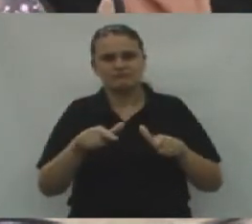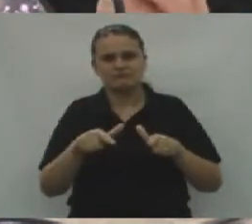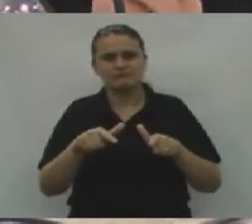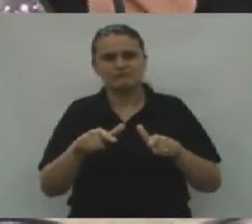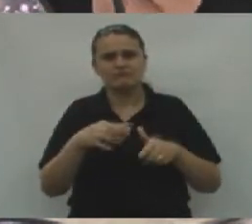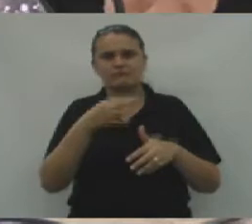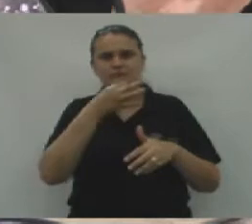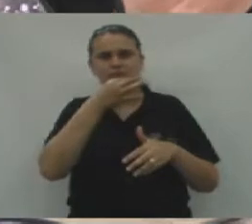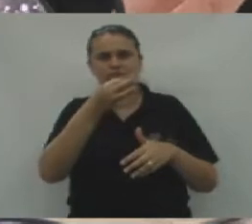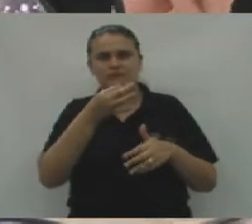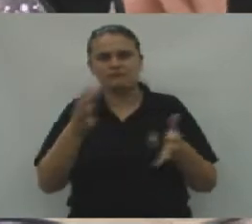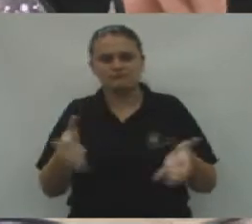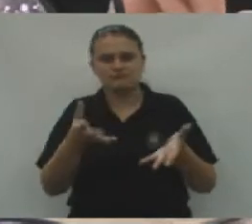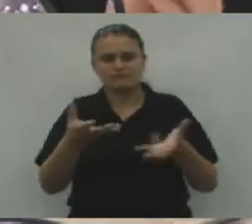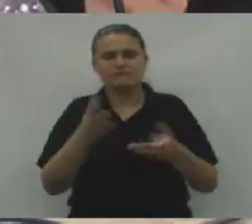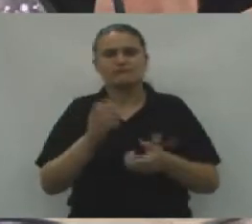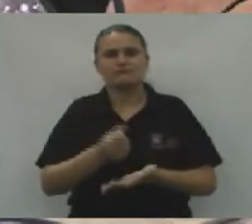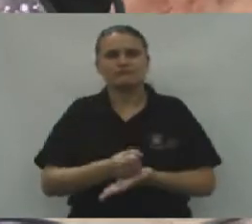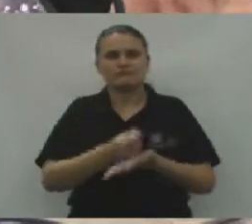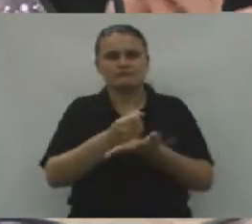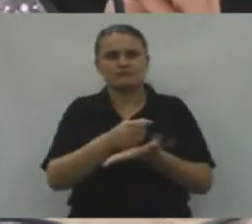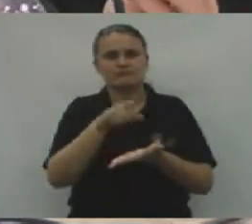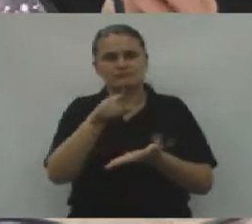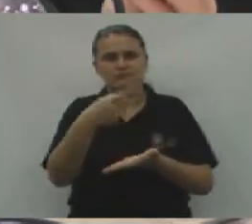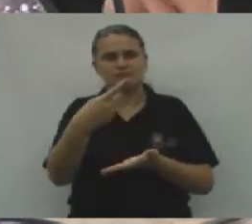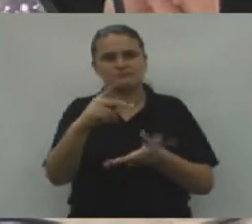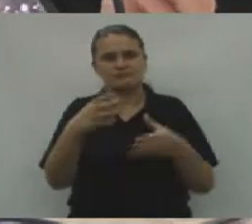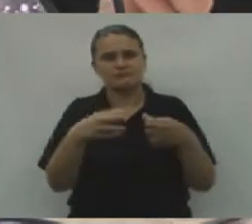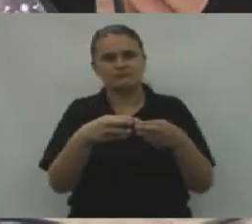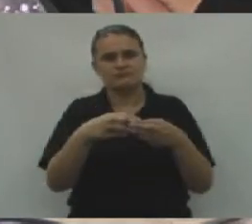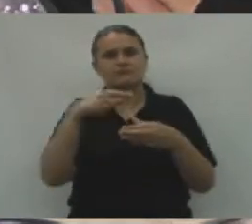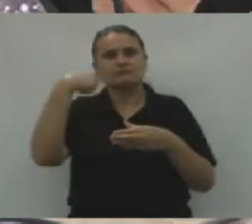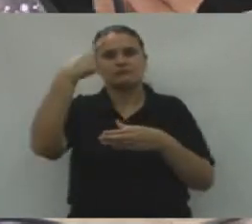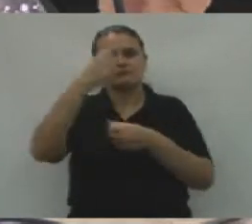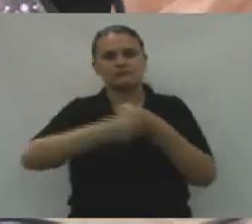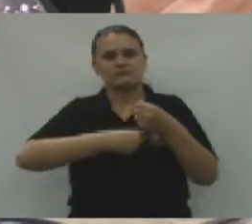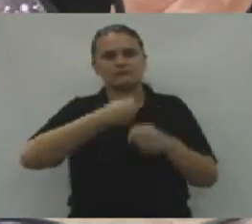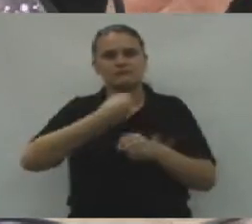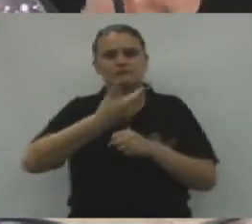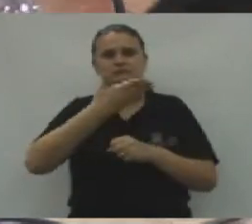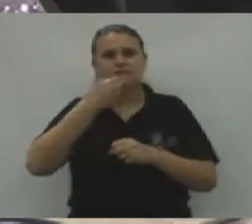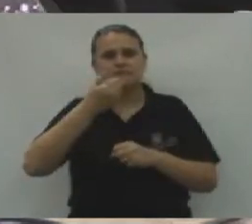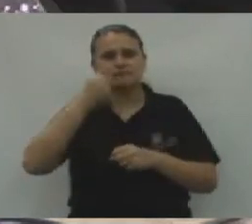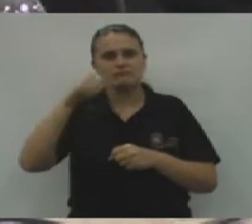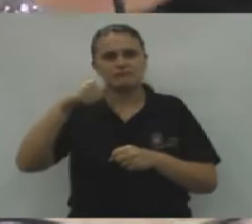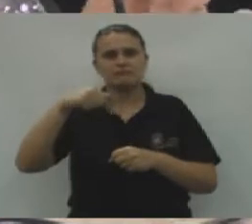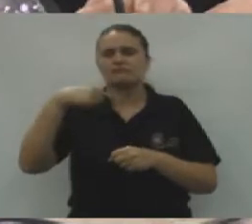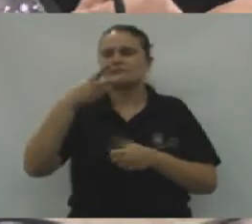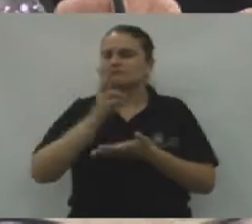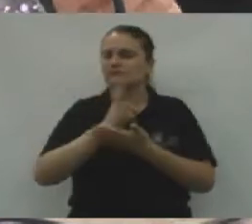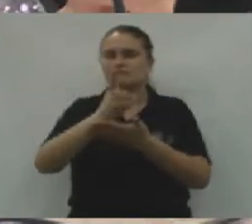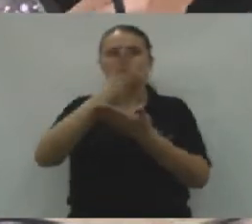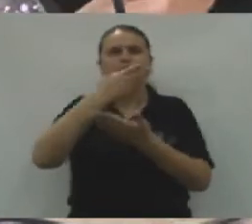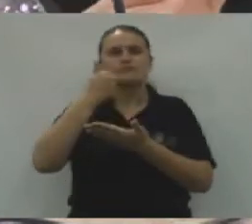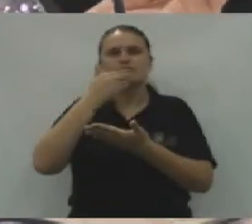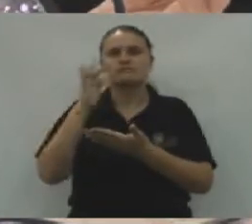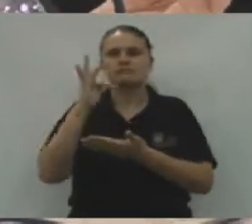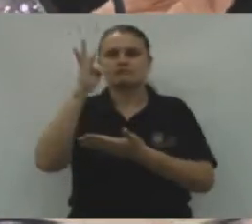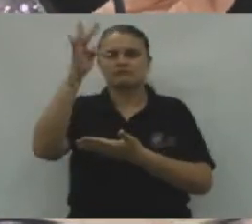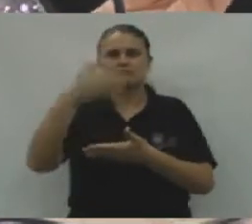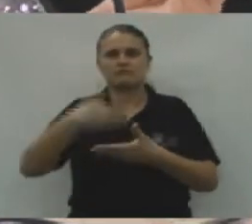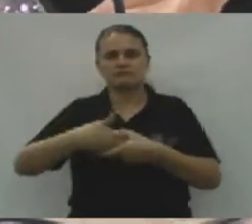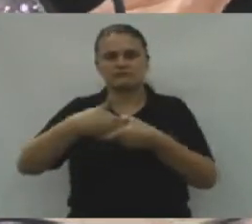que nós vamos dar incentivo a você e toda a tua equipe para que o ano que vem seja um ano melhor que esse ano e o próximo melhor ainda. Meus